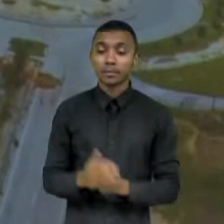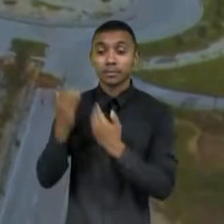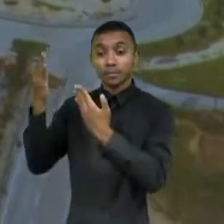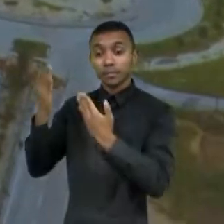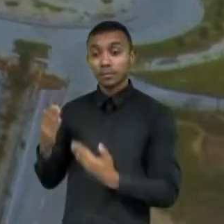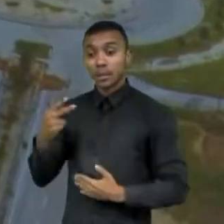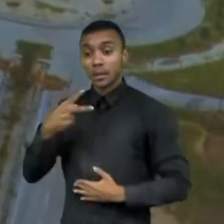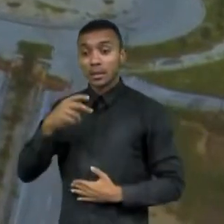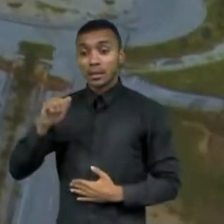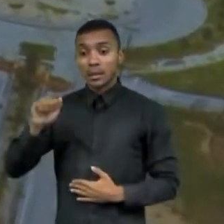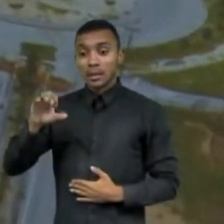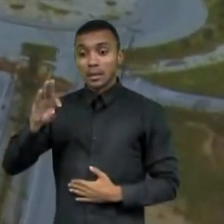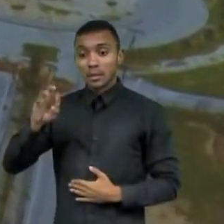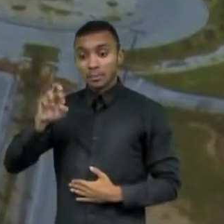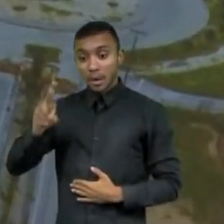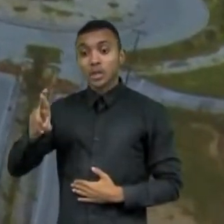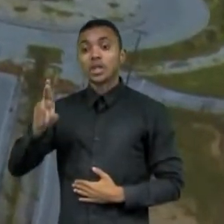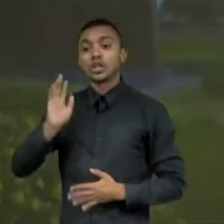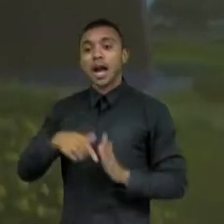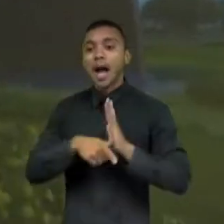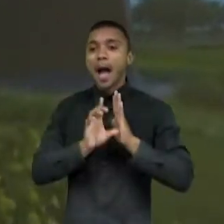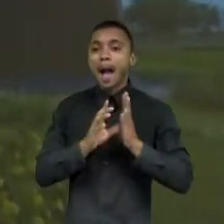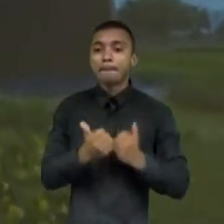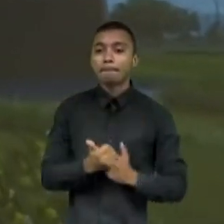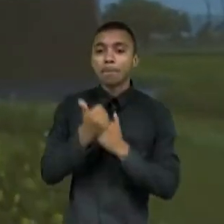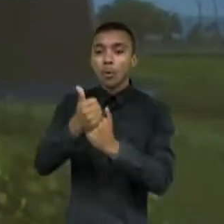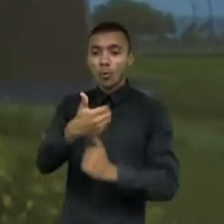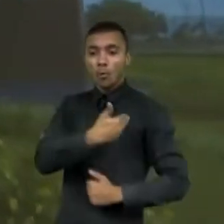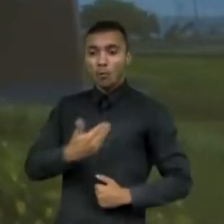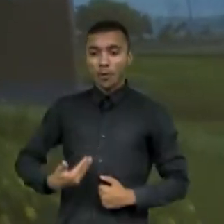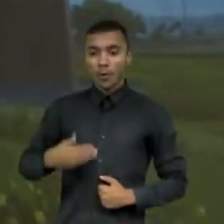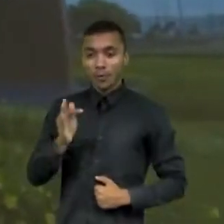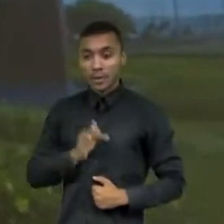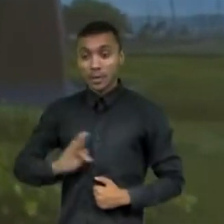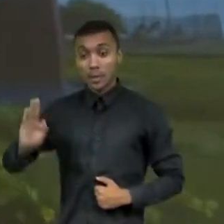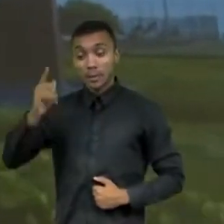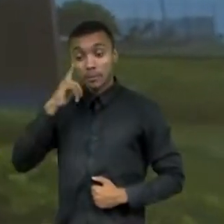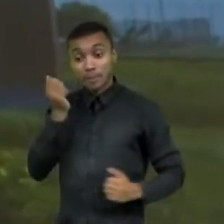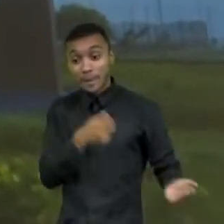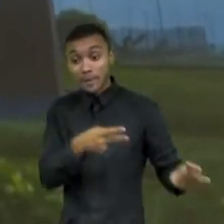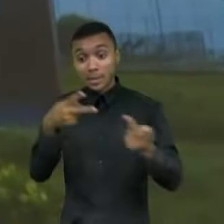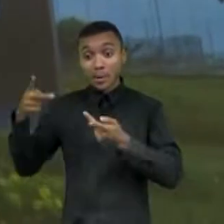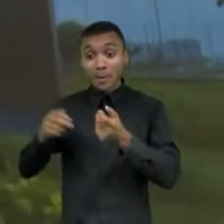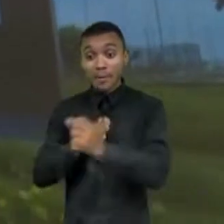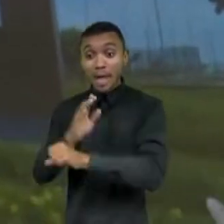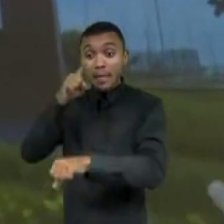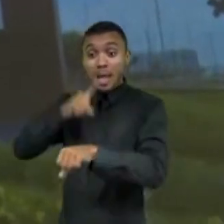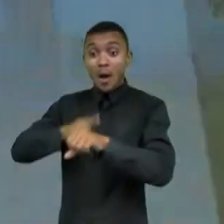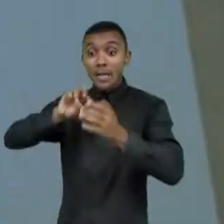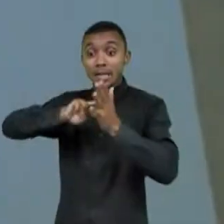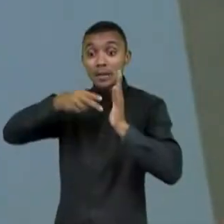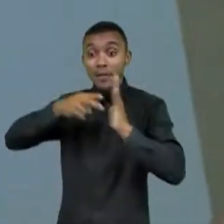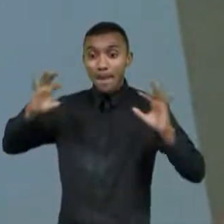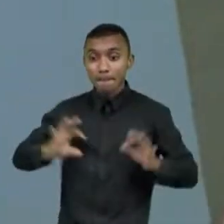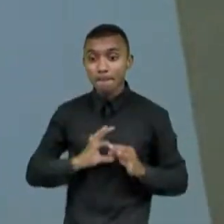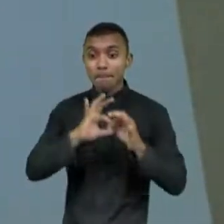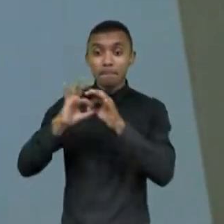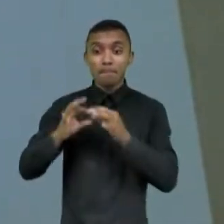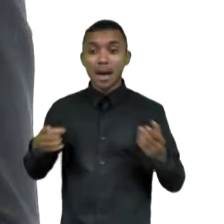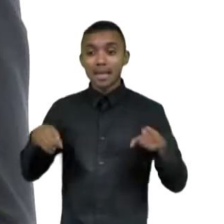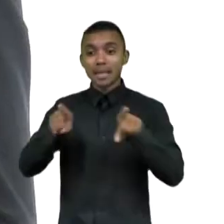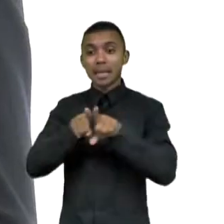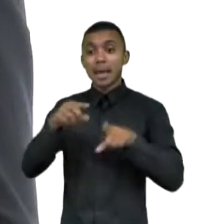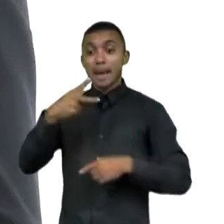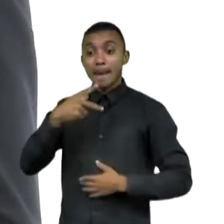Pasteur recebe o apoio do governo francês. A visita da comitiva francesa consolida a união entre o Instituto